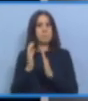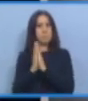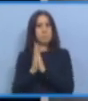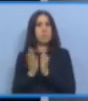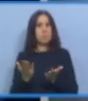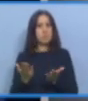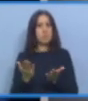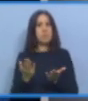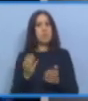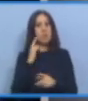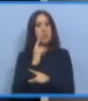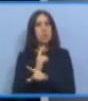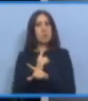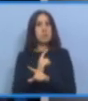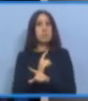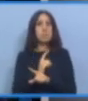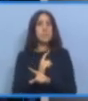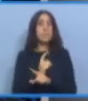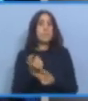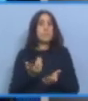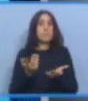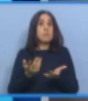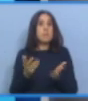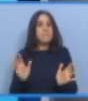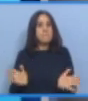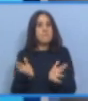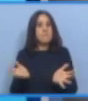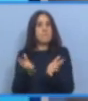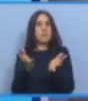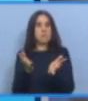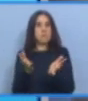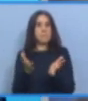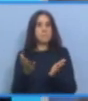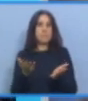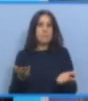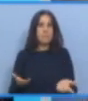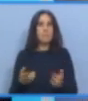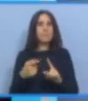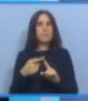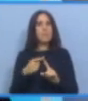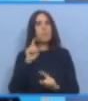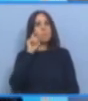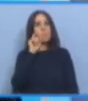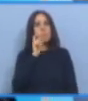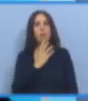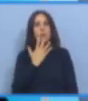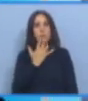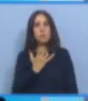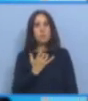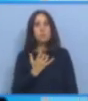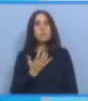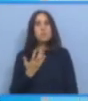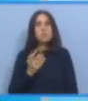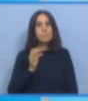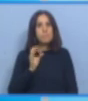religiosa do ponto de vista de mobilizar a salvaguarda